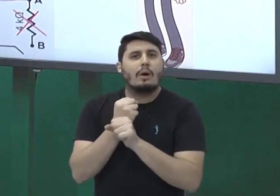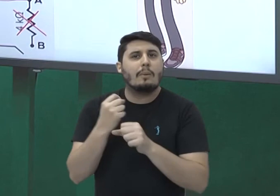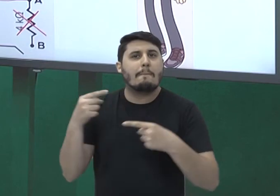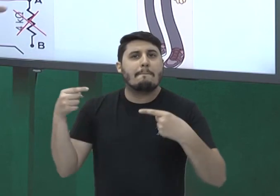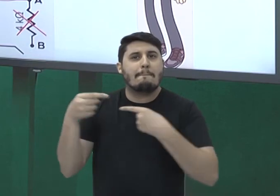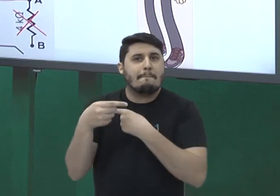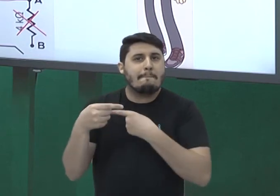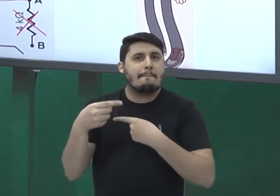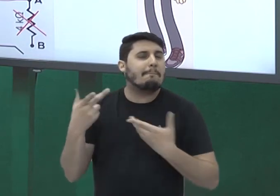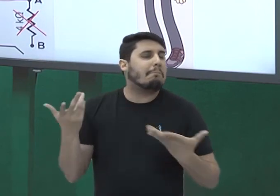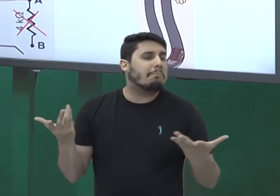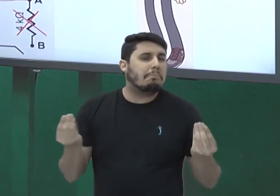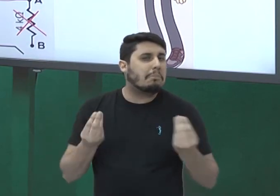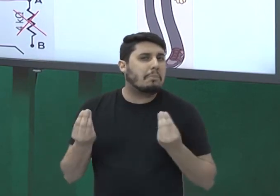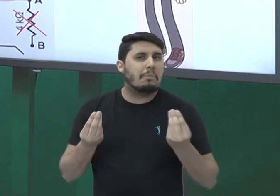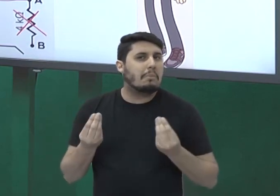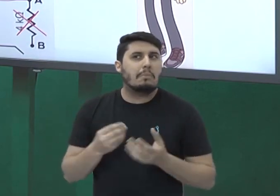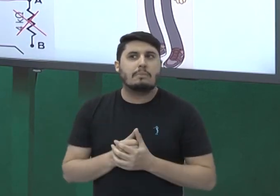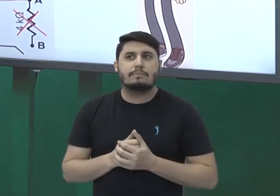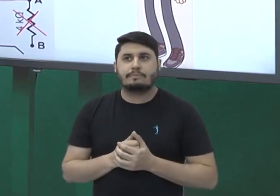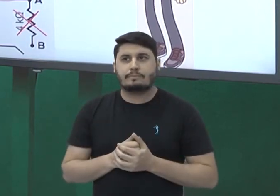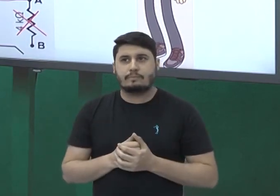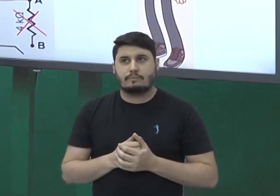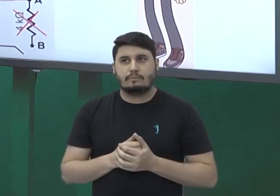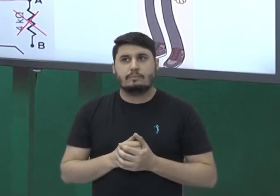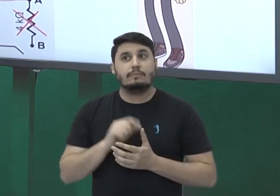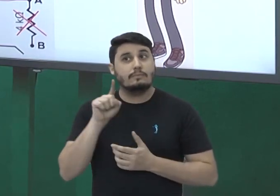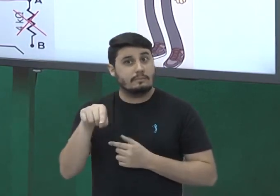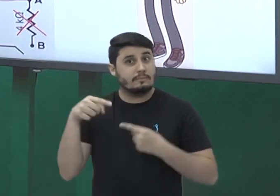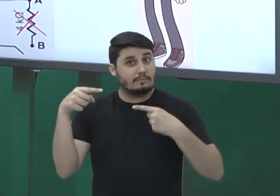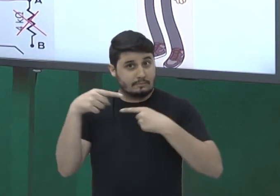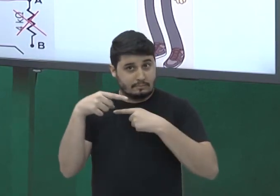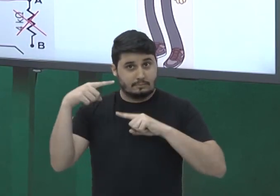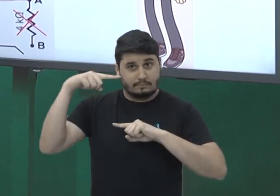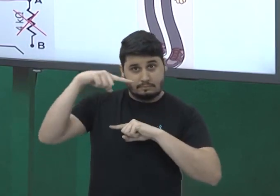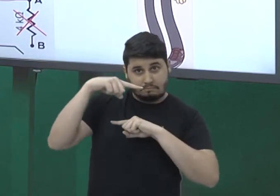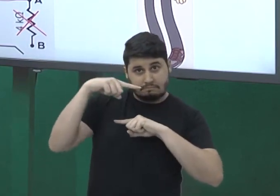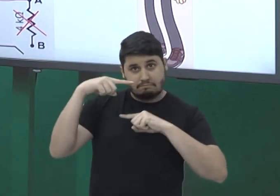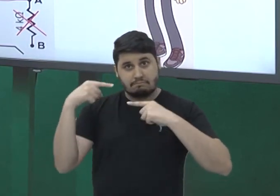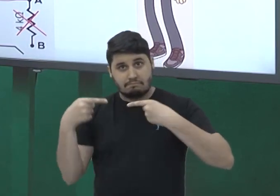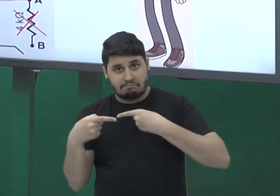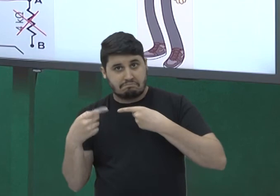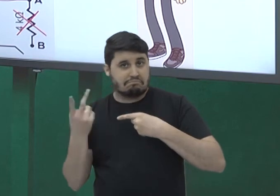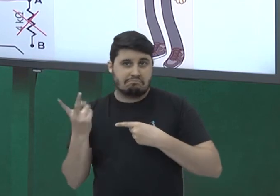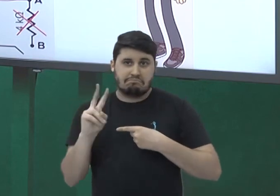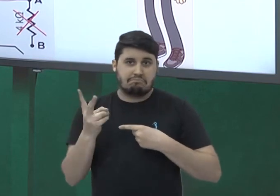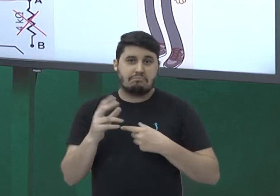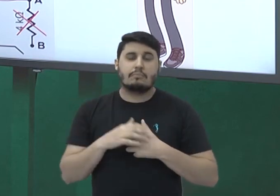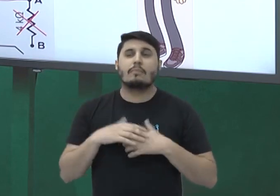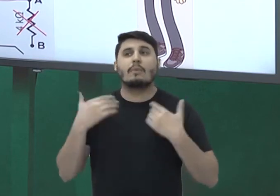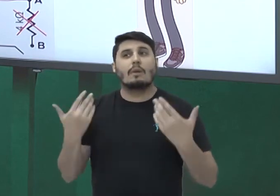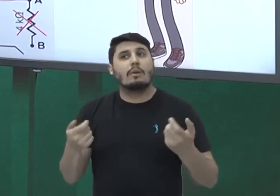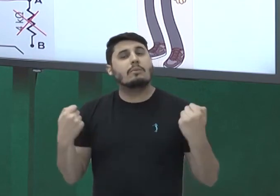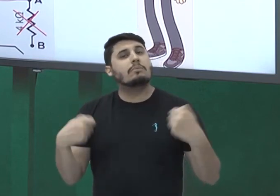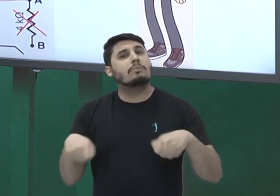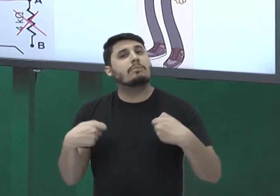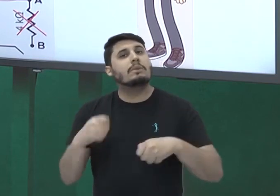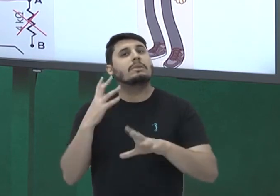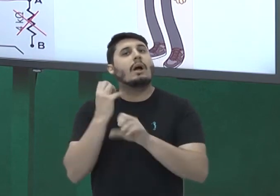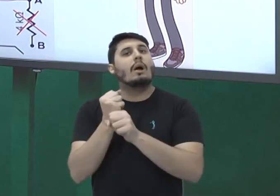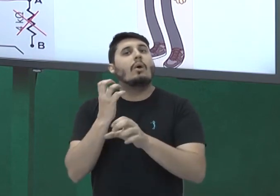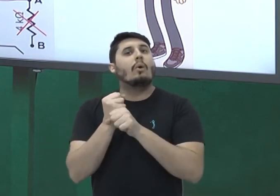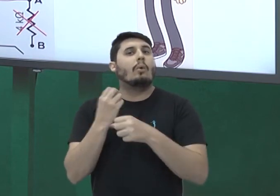certo? Aqui está em paralelo, certo? Aqui está em paralelo. E aí eu preciso calcular a minha resistência